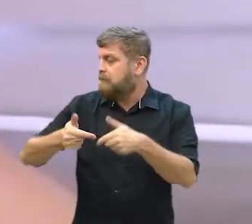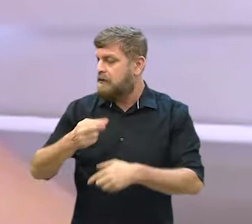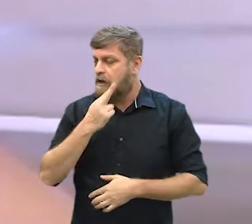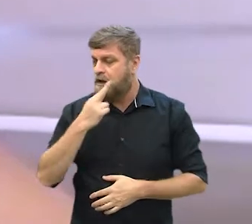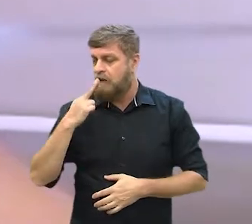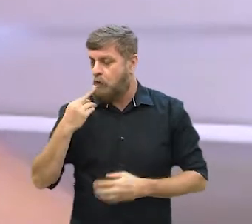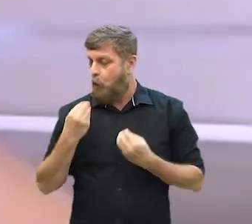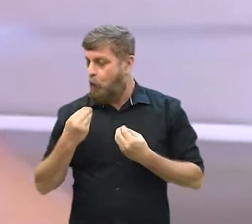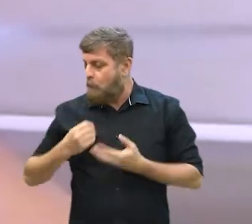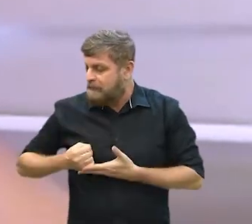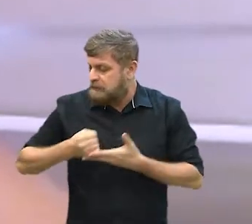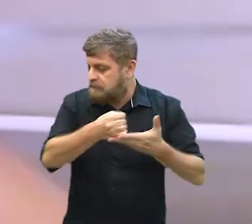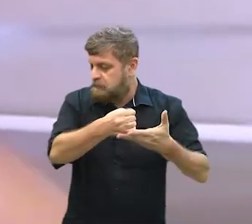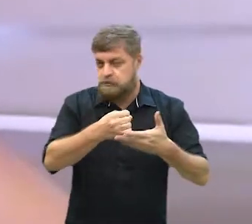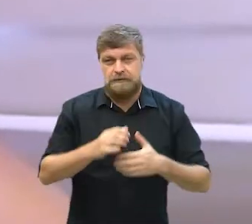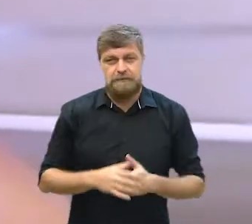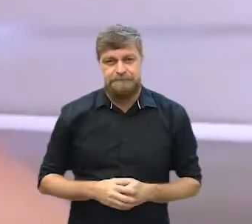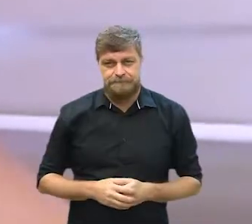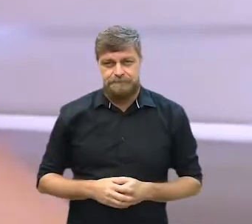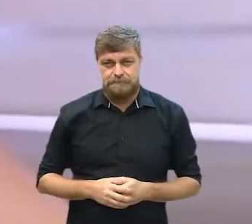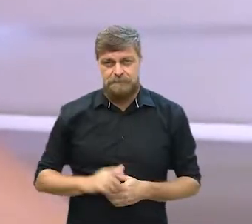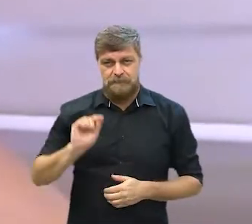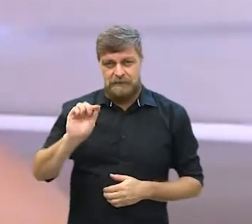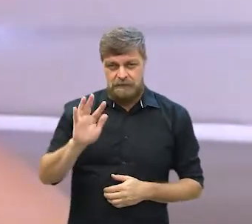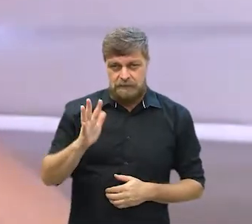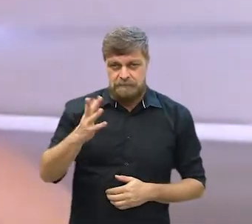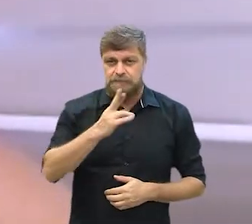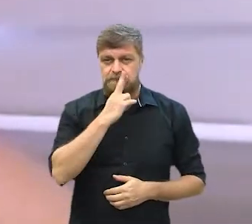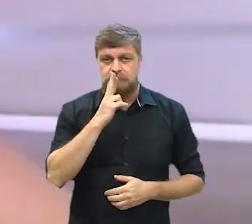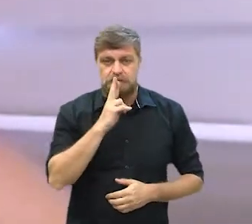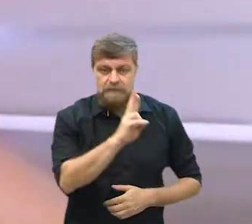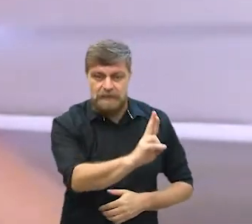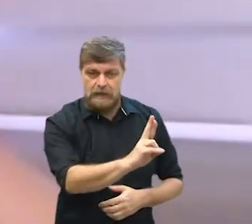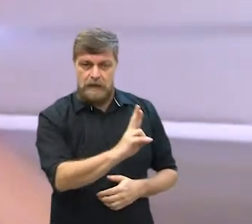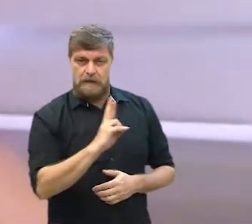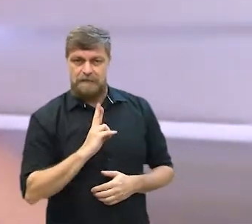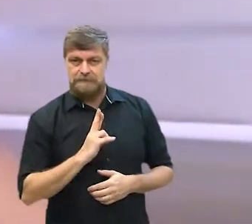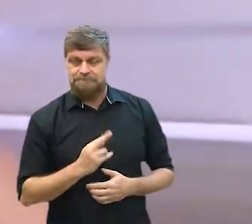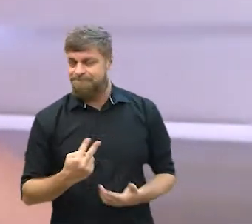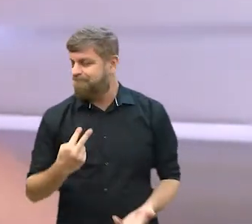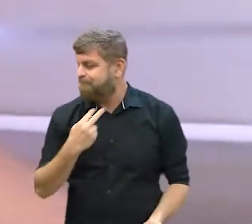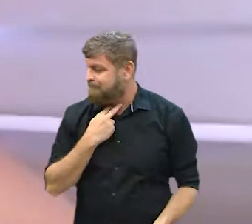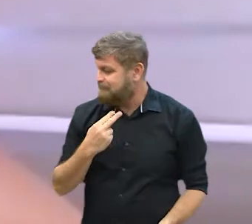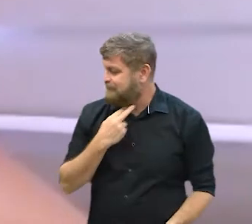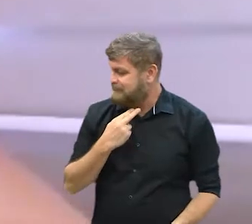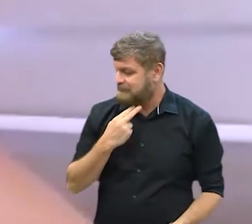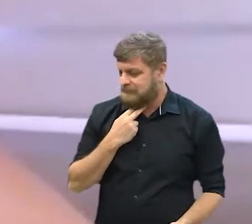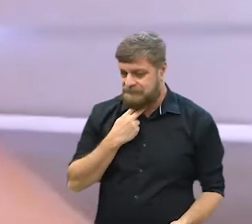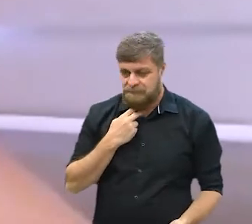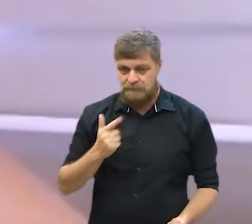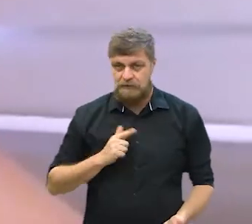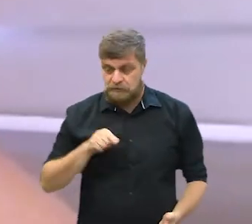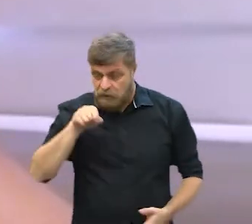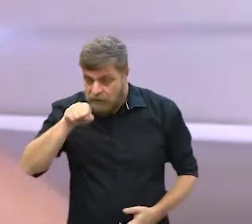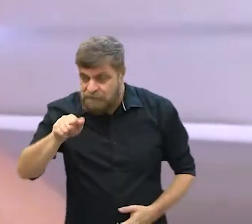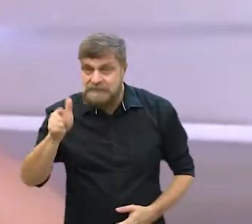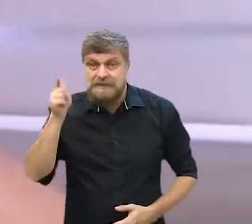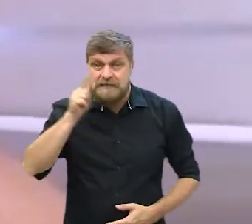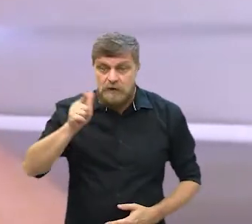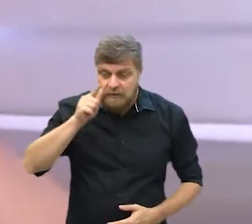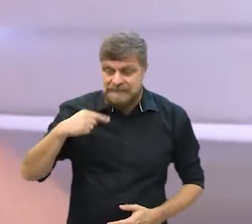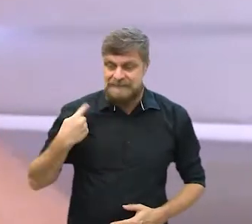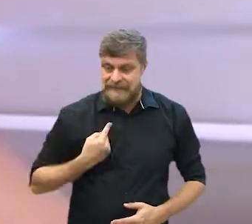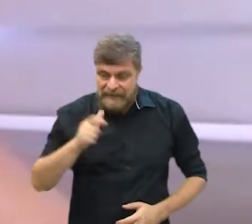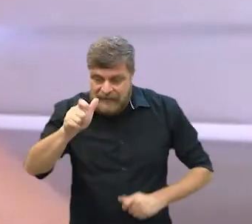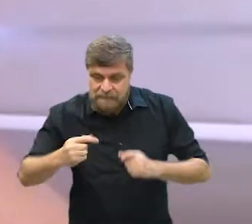sendo solução para vocês nesse momento. Foi aí que os restaurantes nos disseram, eu não posso perder o movimento que